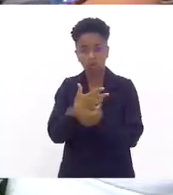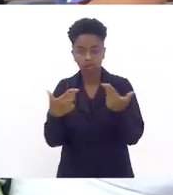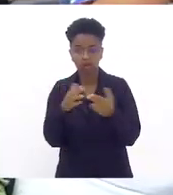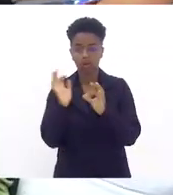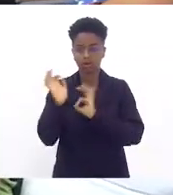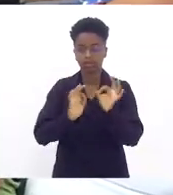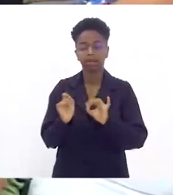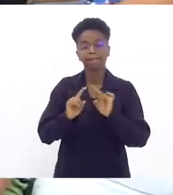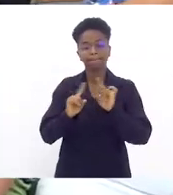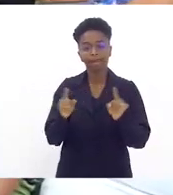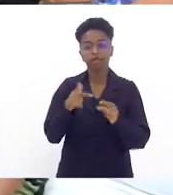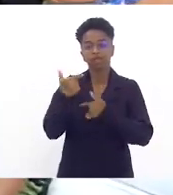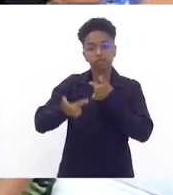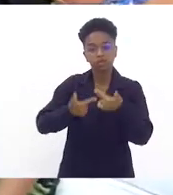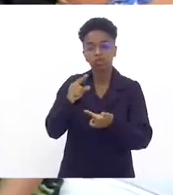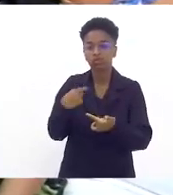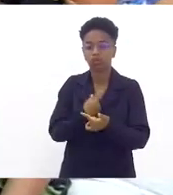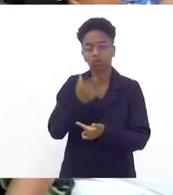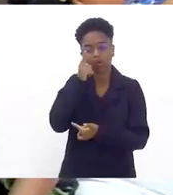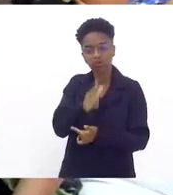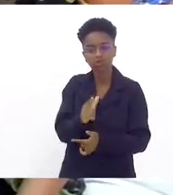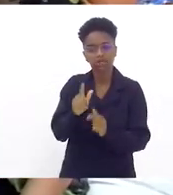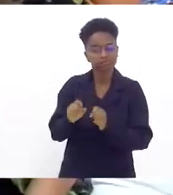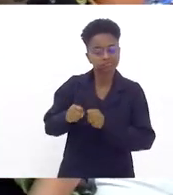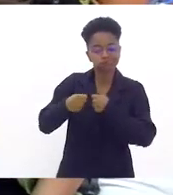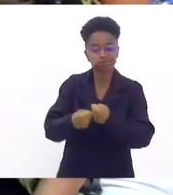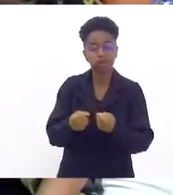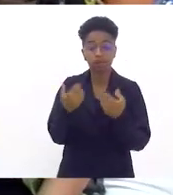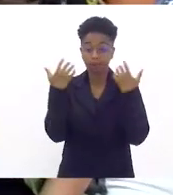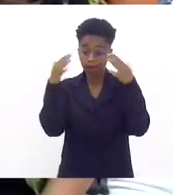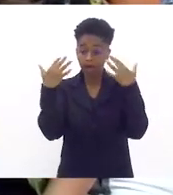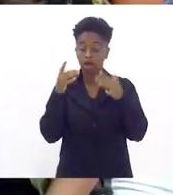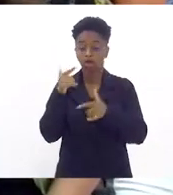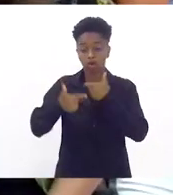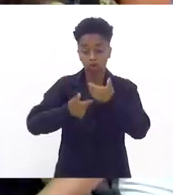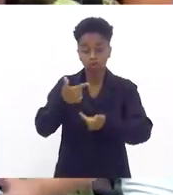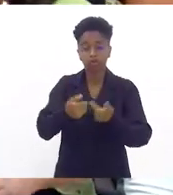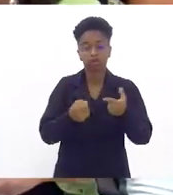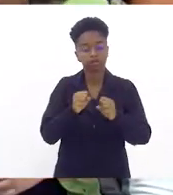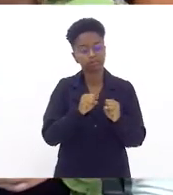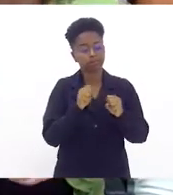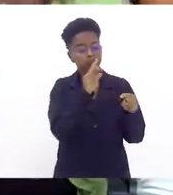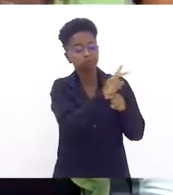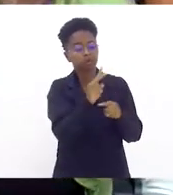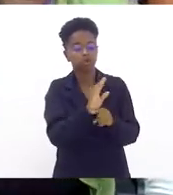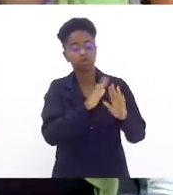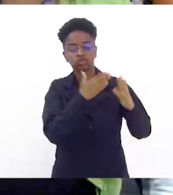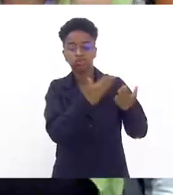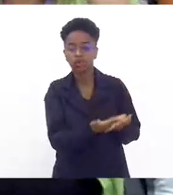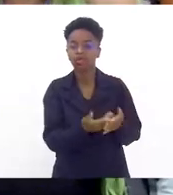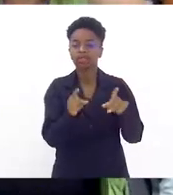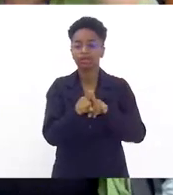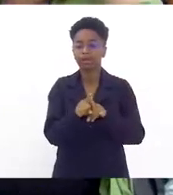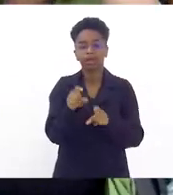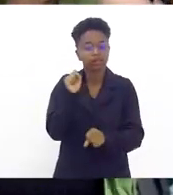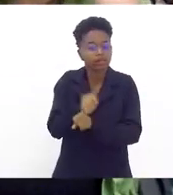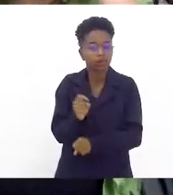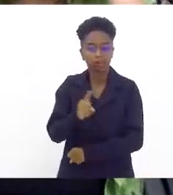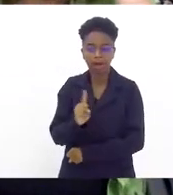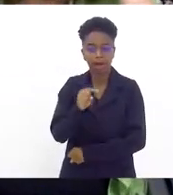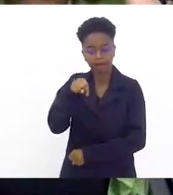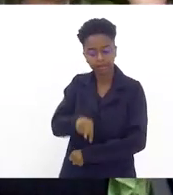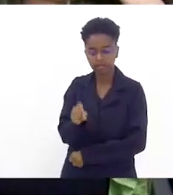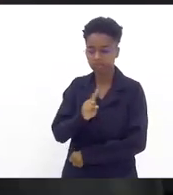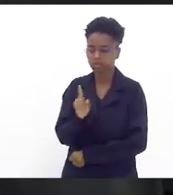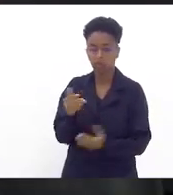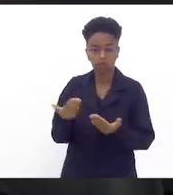e é na luta que a gente se encontra viva a luta em defesa da Martins Pena e não para por aqui na audiência